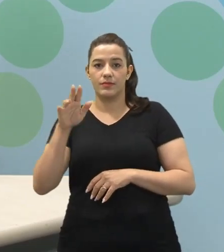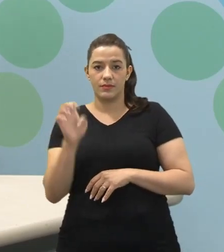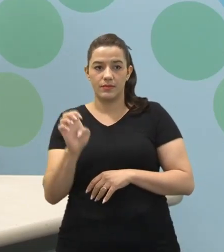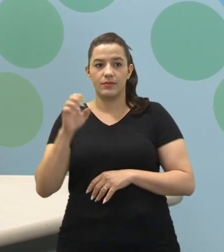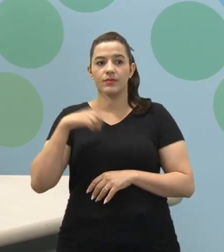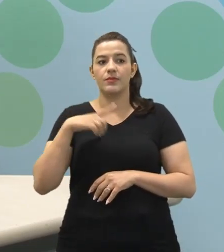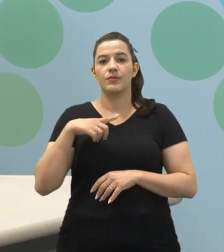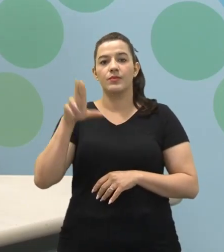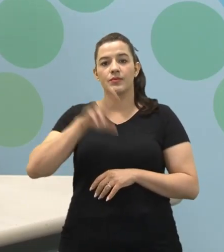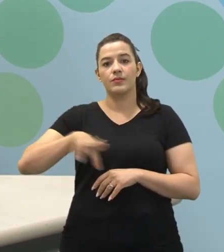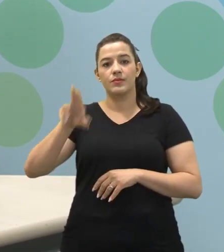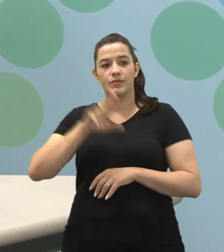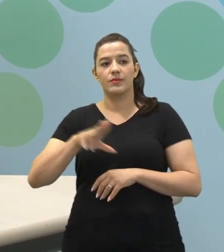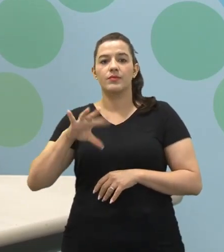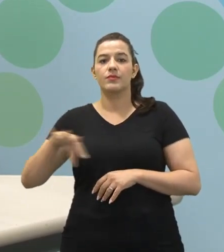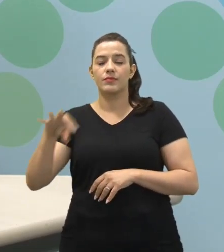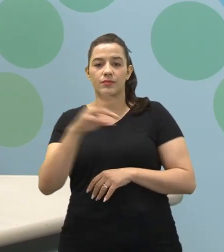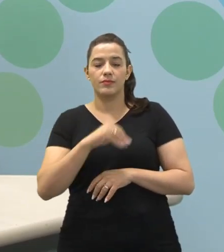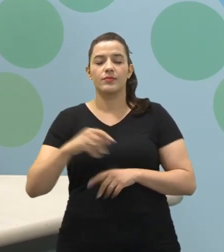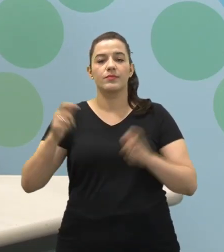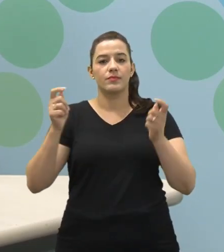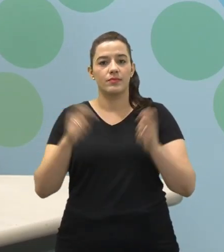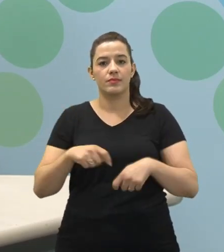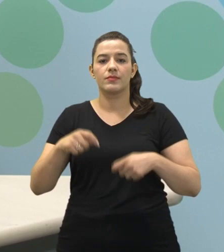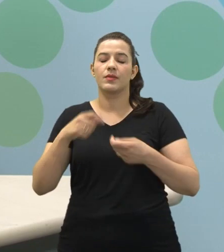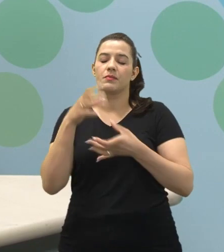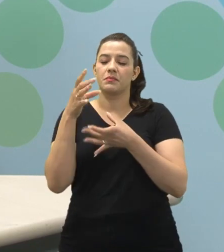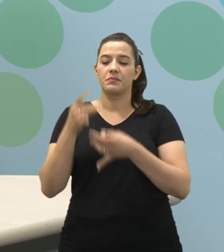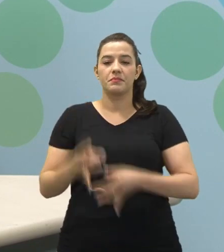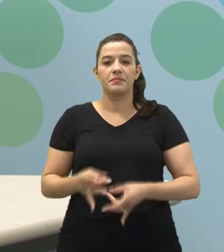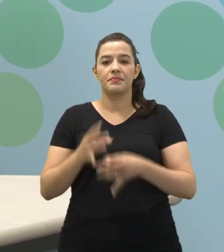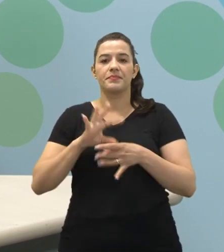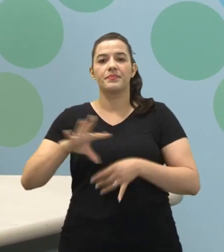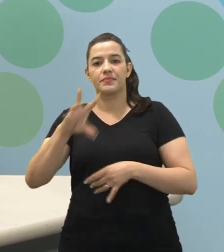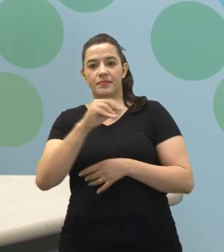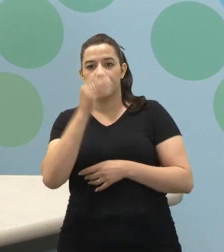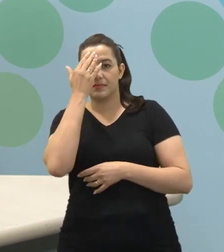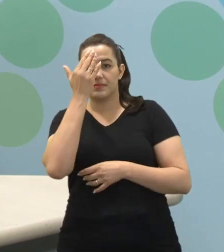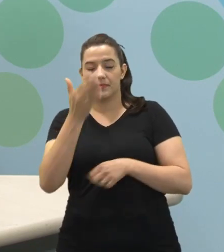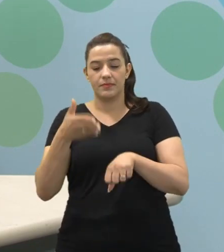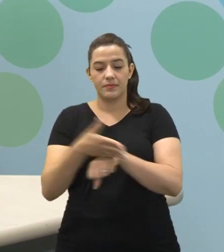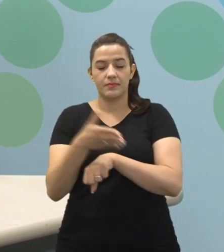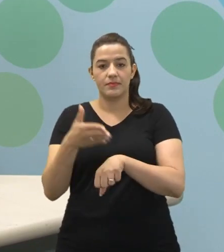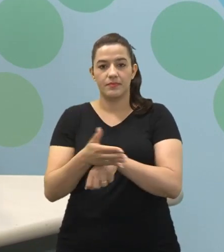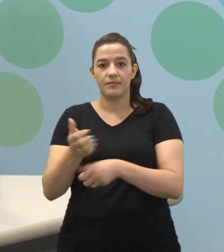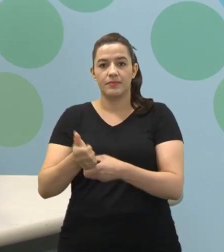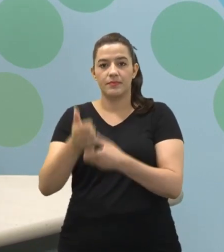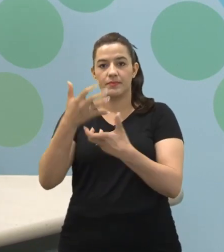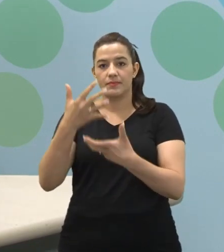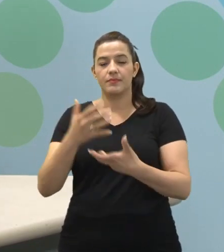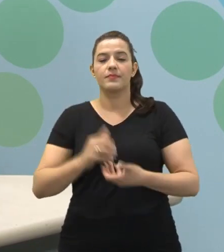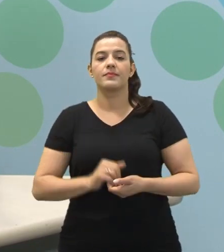utilizando metodologias ativas gostaria de agradecer a participação de todos os professores e